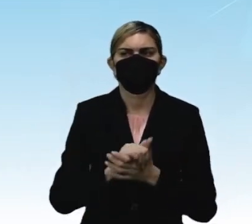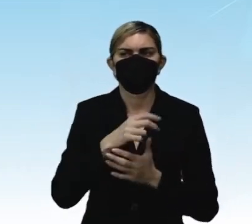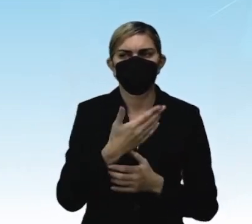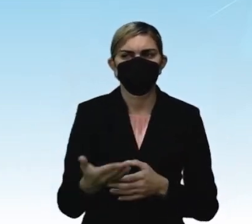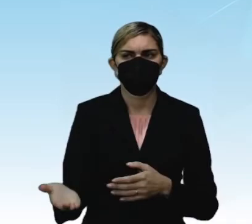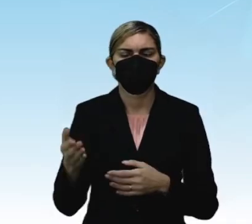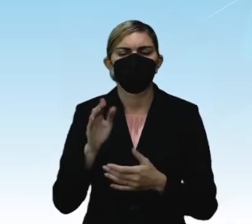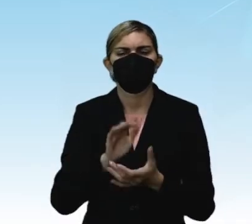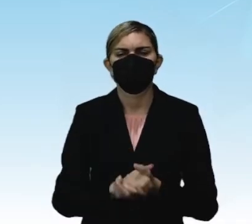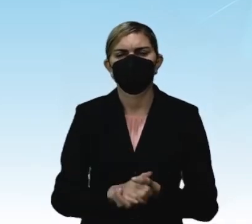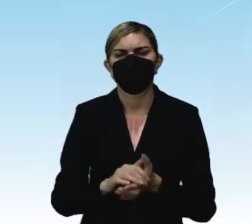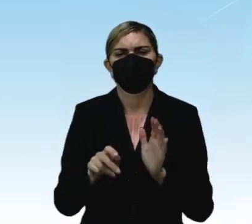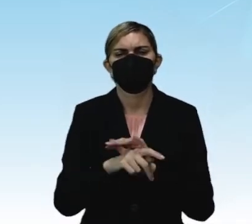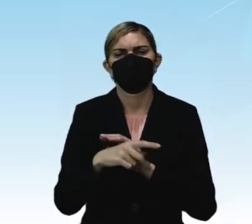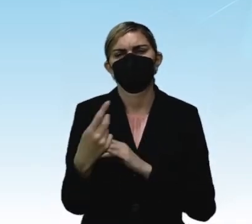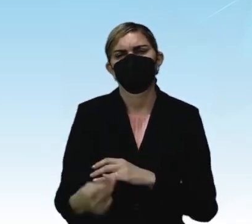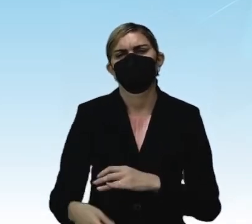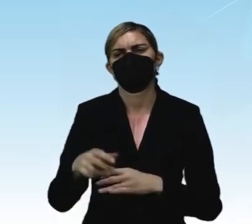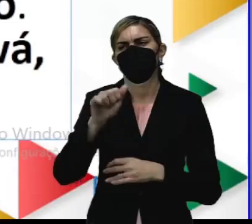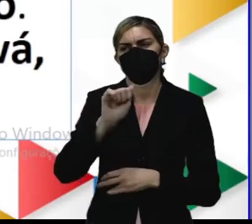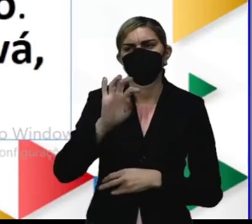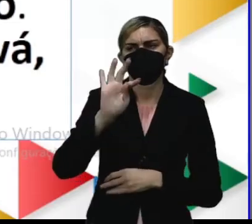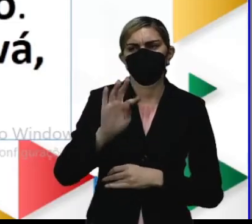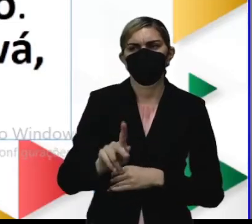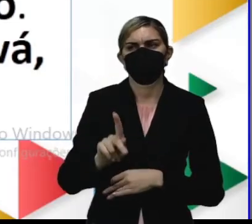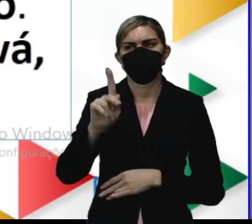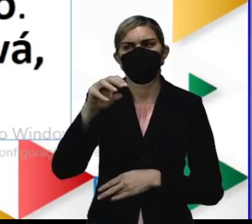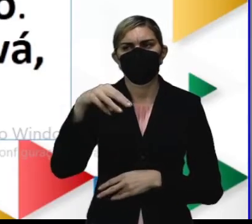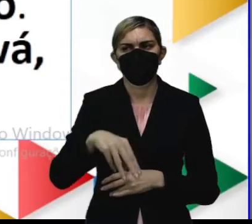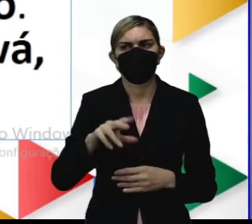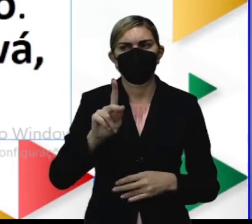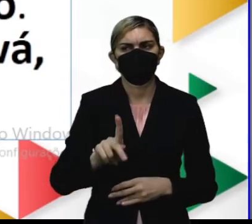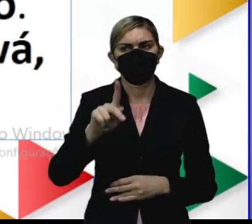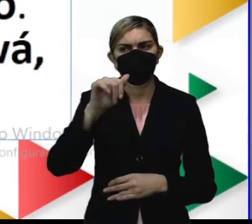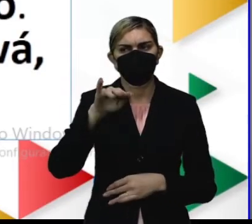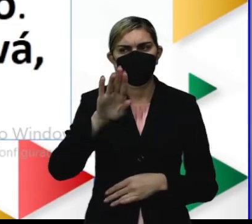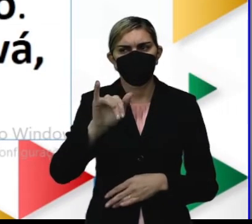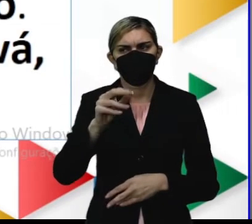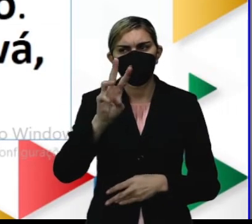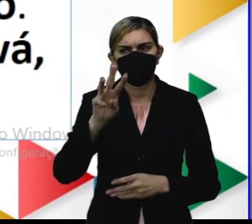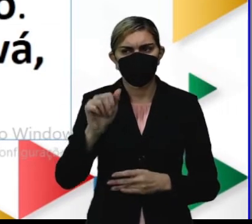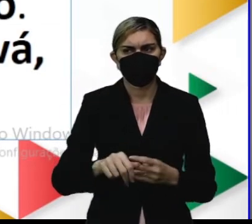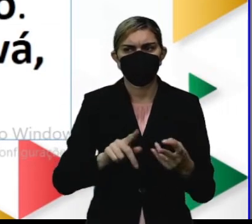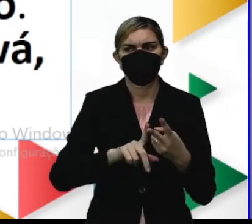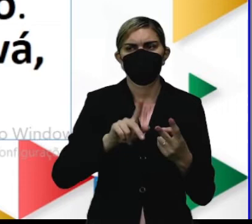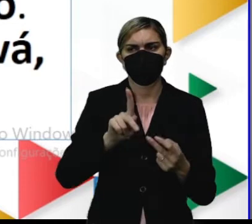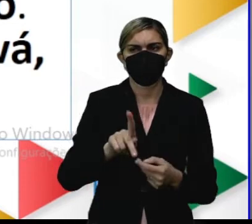são as tribos que pertencem a Aticum, Cambiuá, Capinauá,